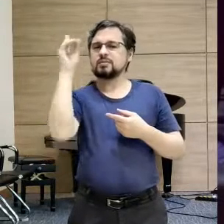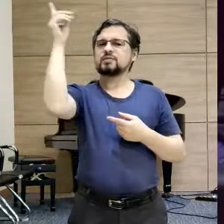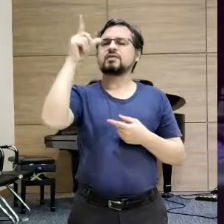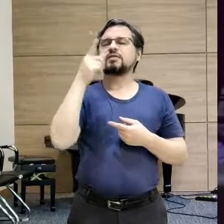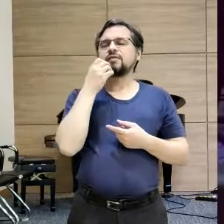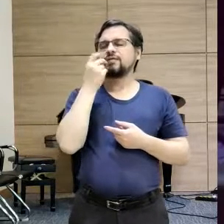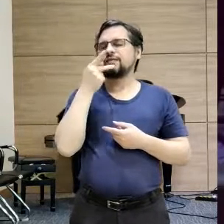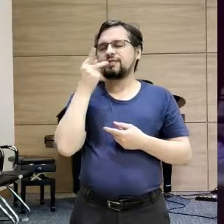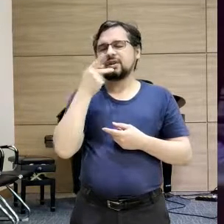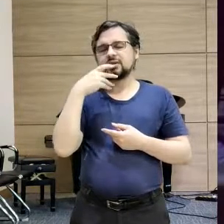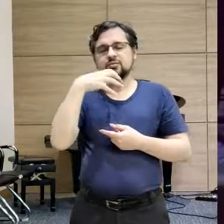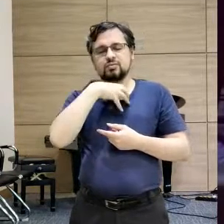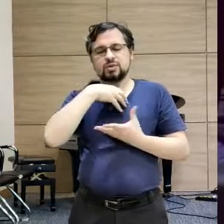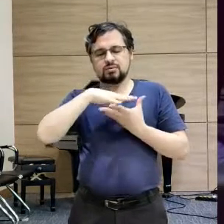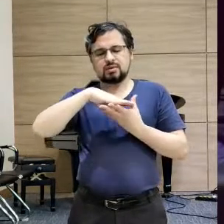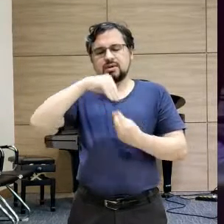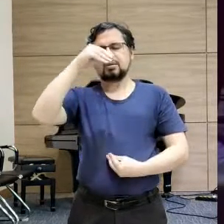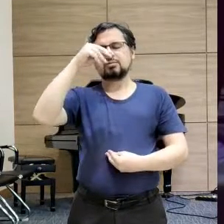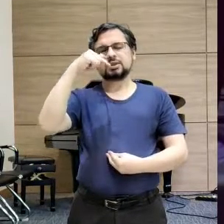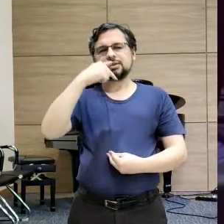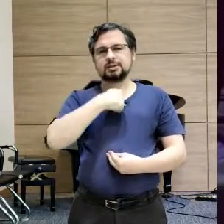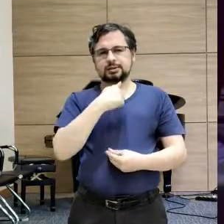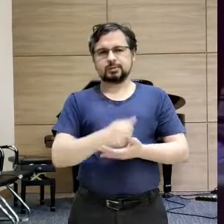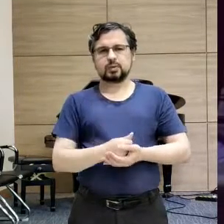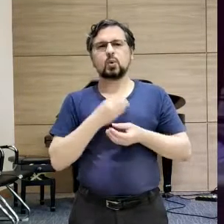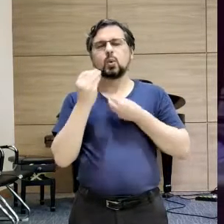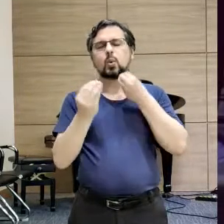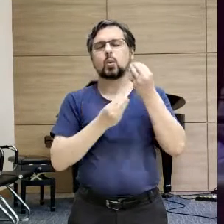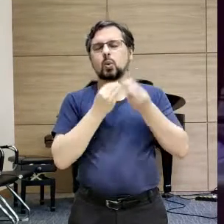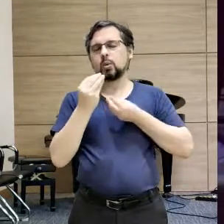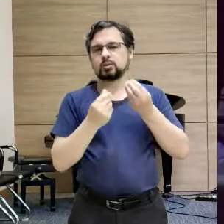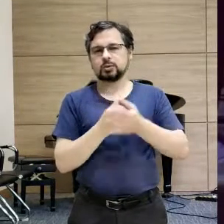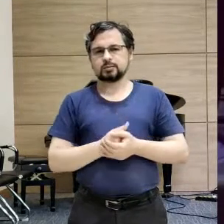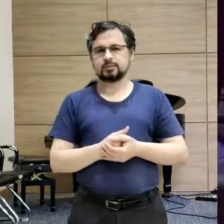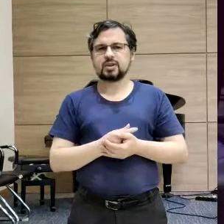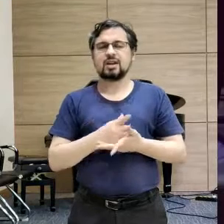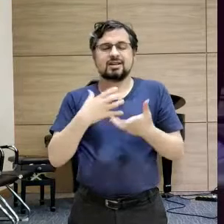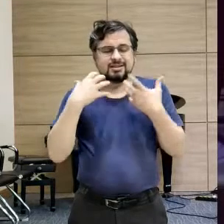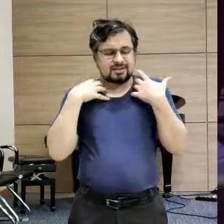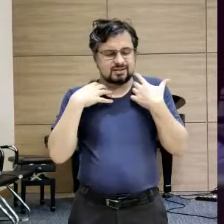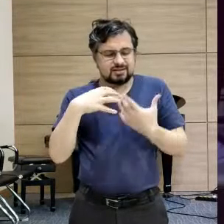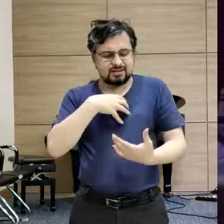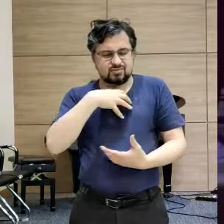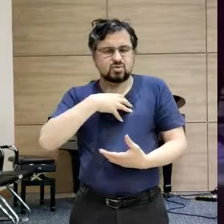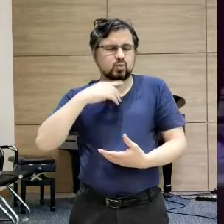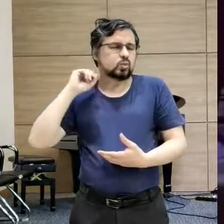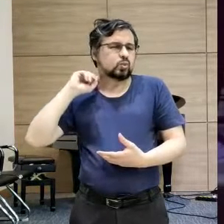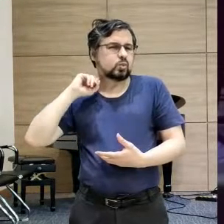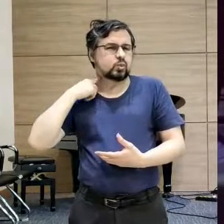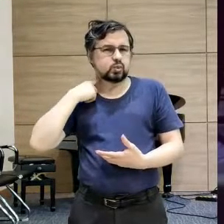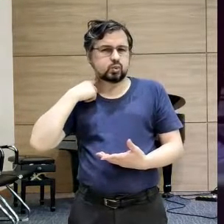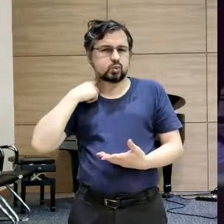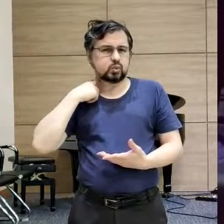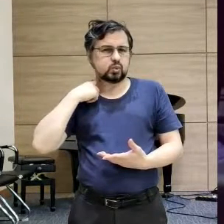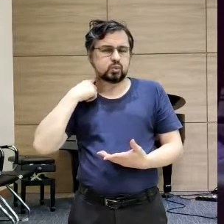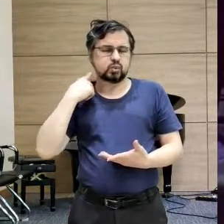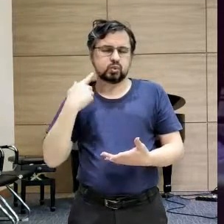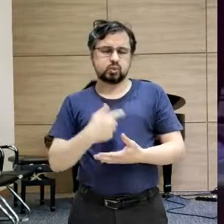essa expressão, a sua condição de alma, ele se sentia sujo, ele se